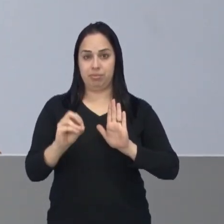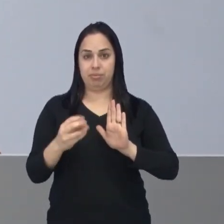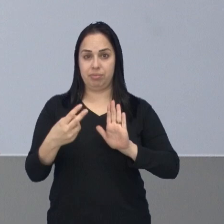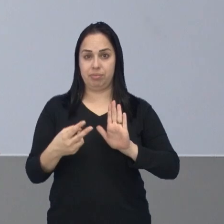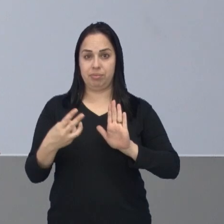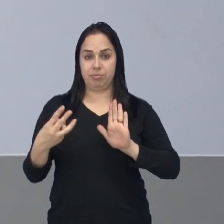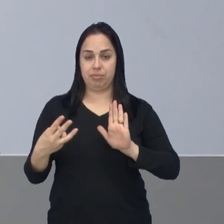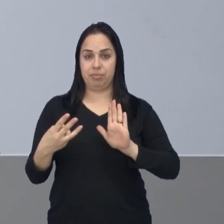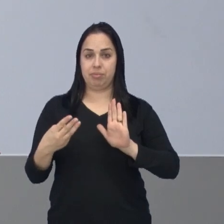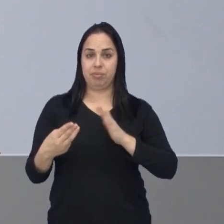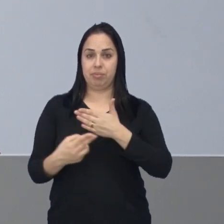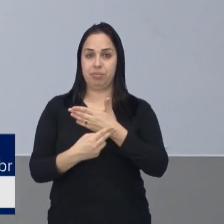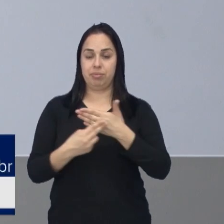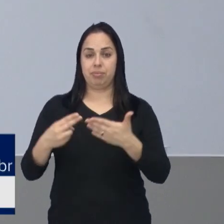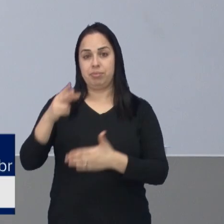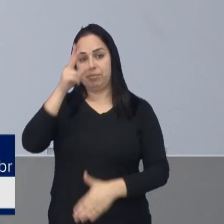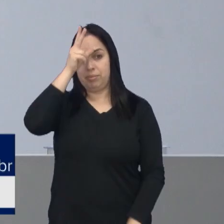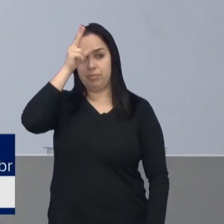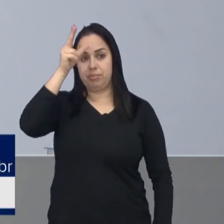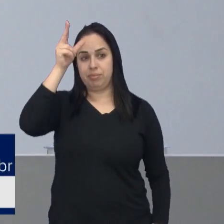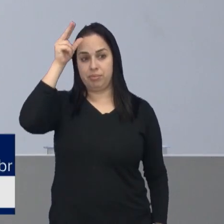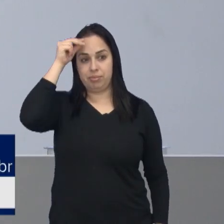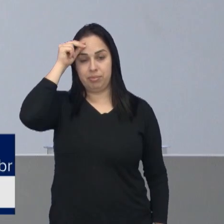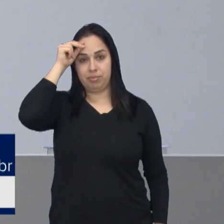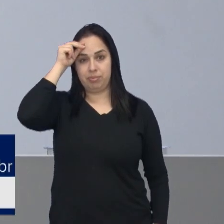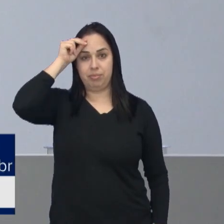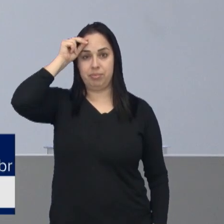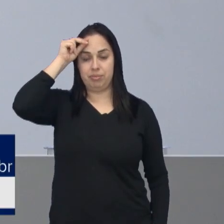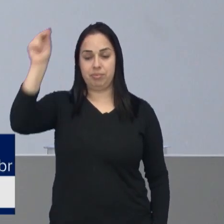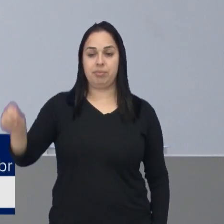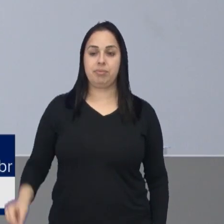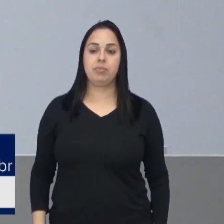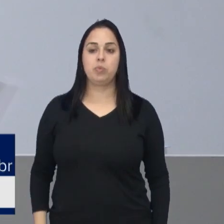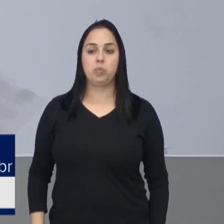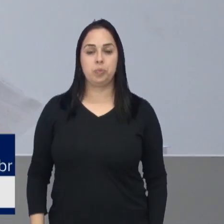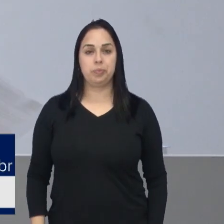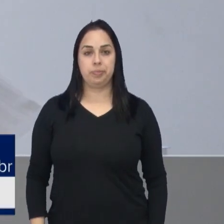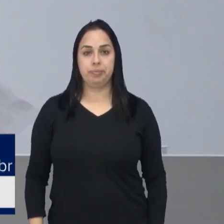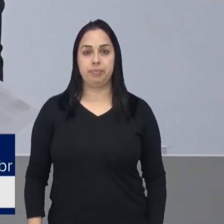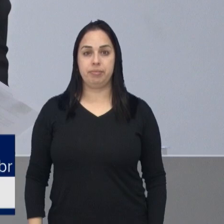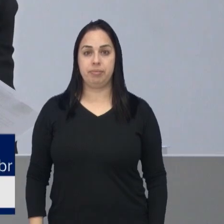18/2023, autoria do Poder Executivo.